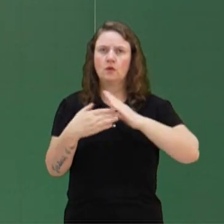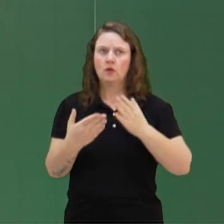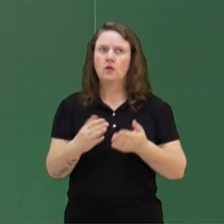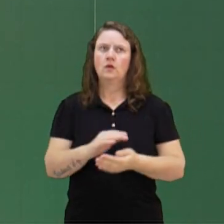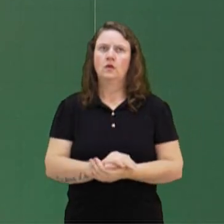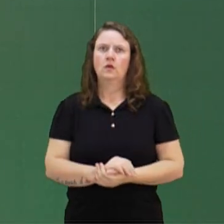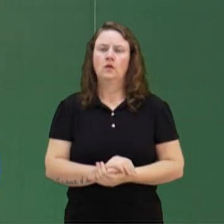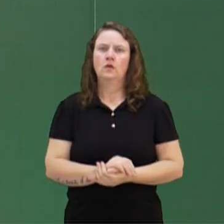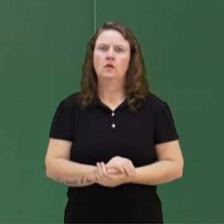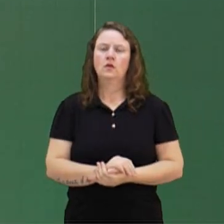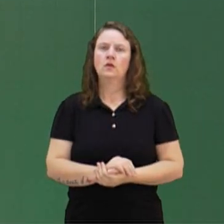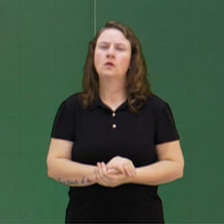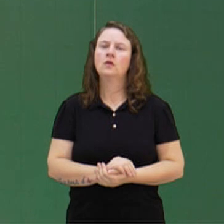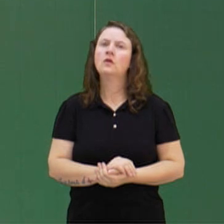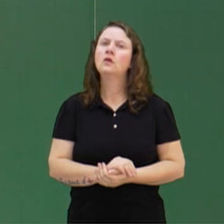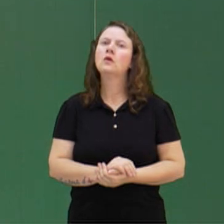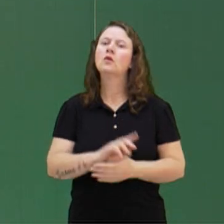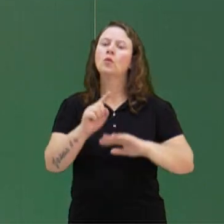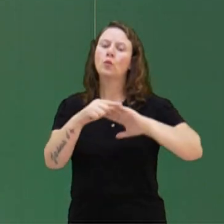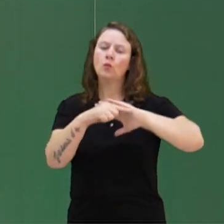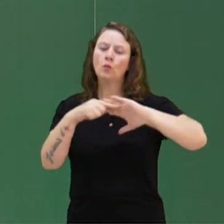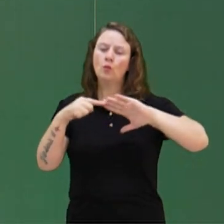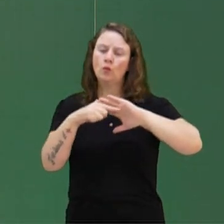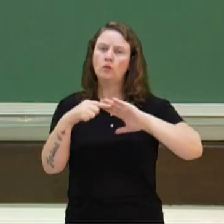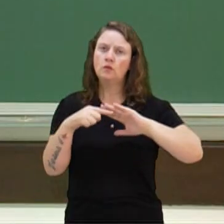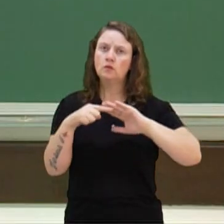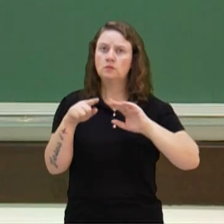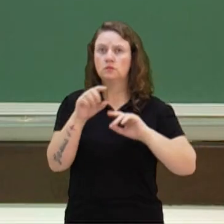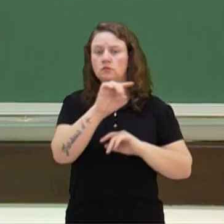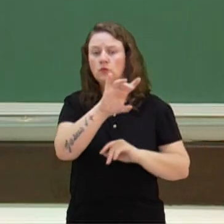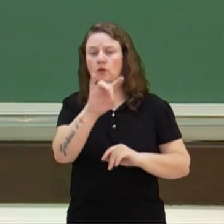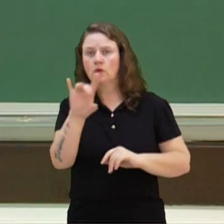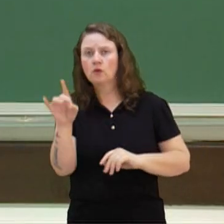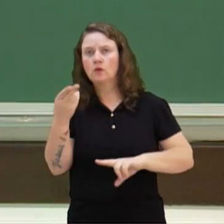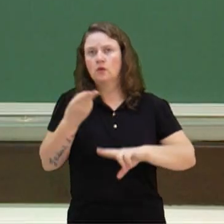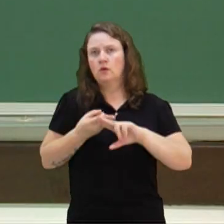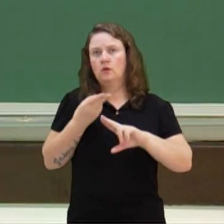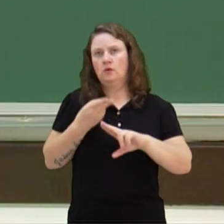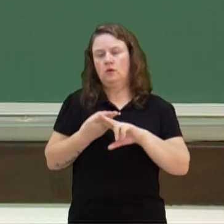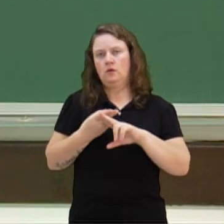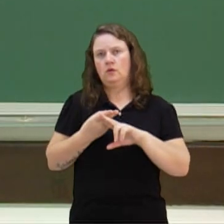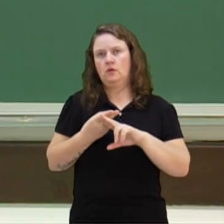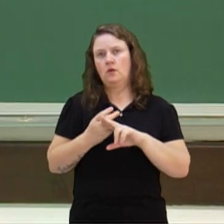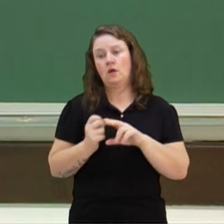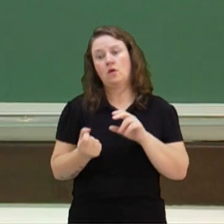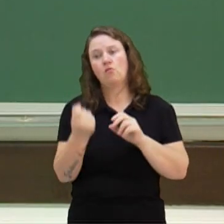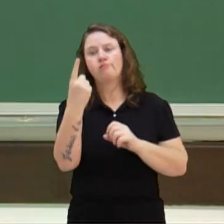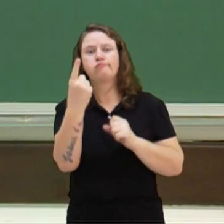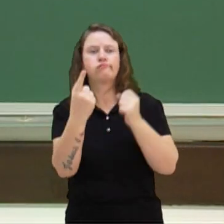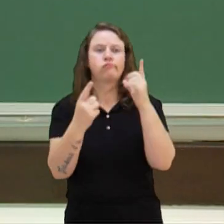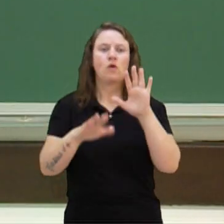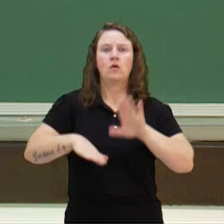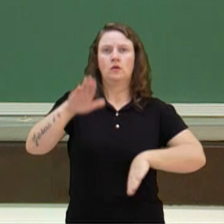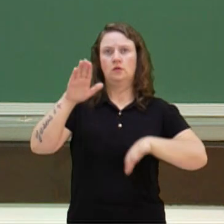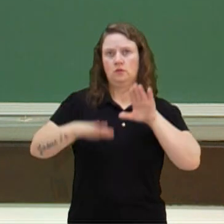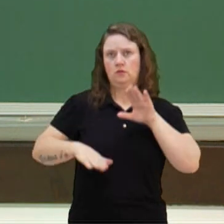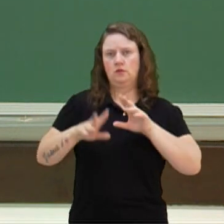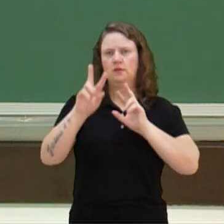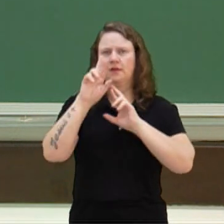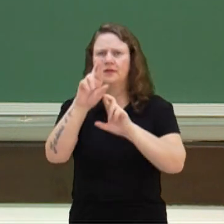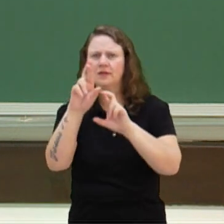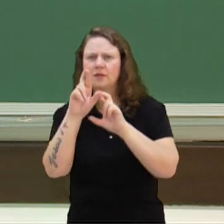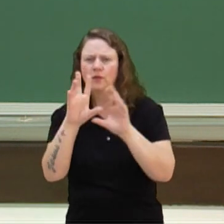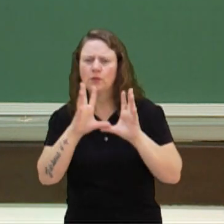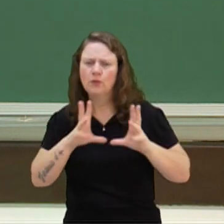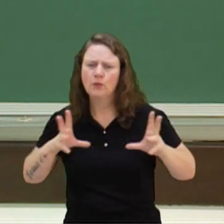gráfico e não recurso da pontuação, um sinal gráfico que vocês utilizam em alguns casos. Tudo bem? Espero que vocês